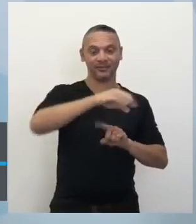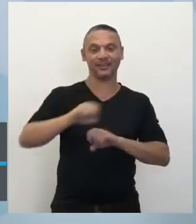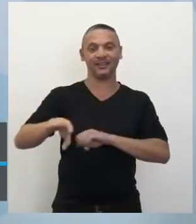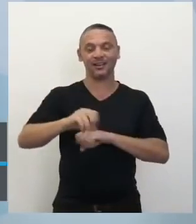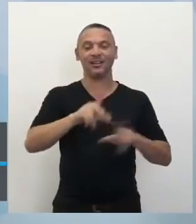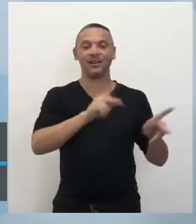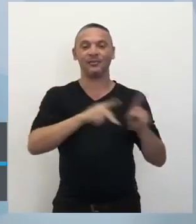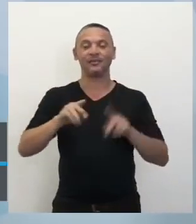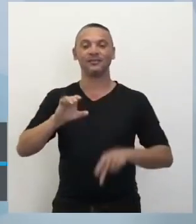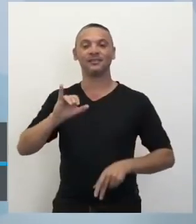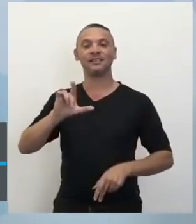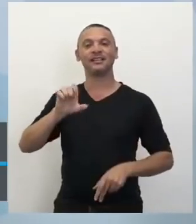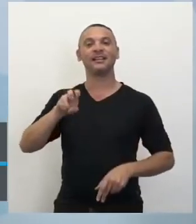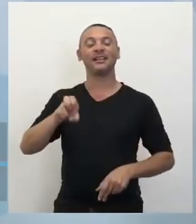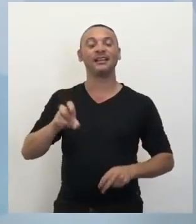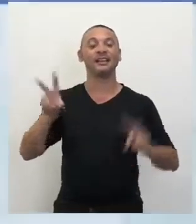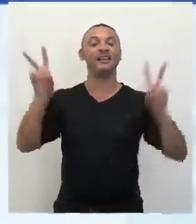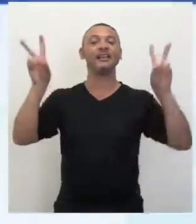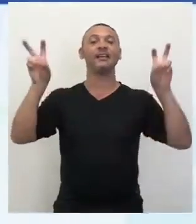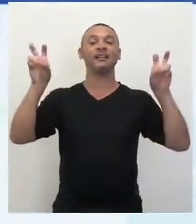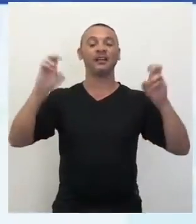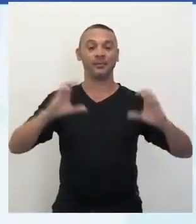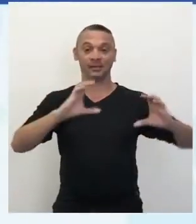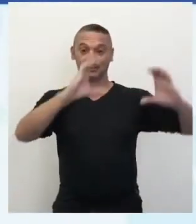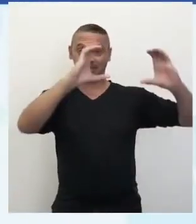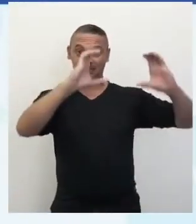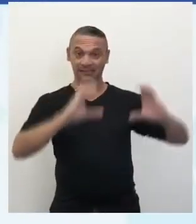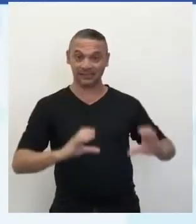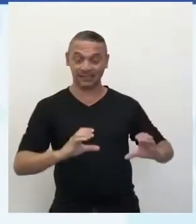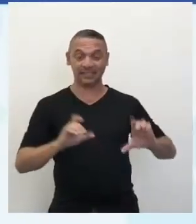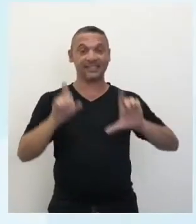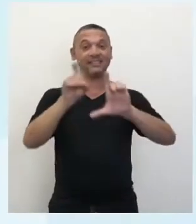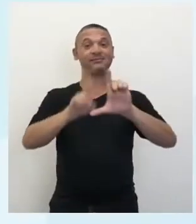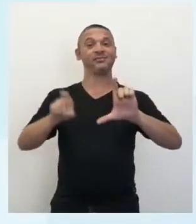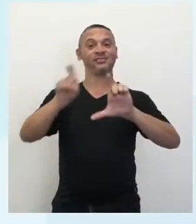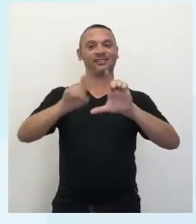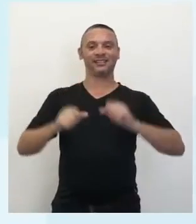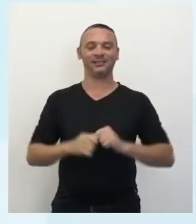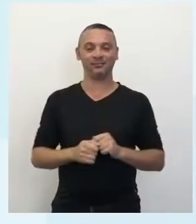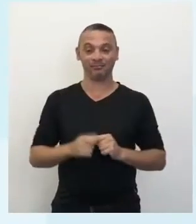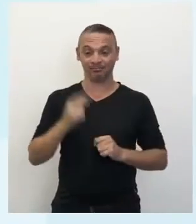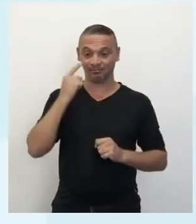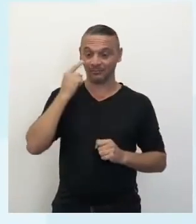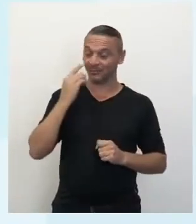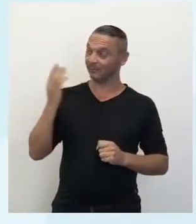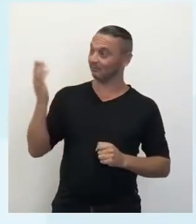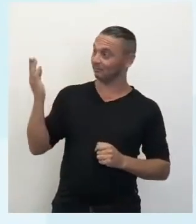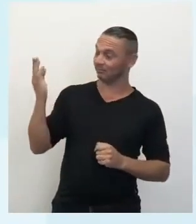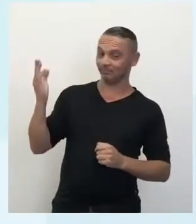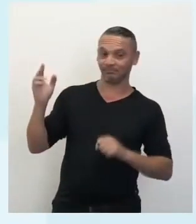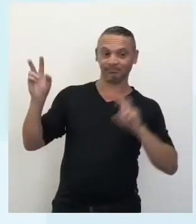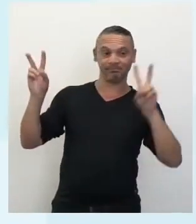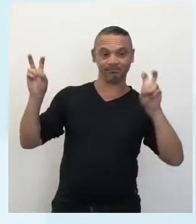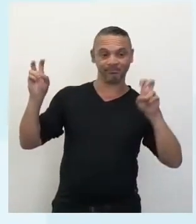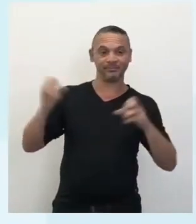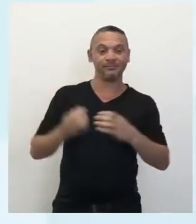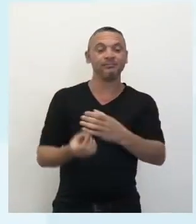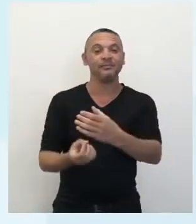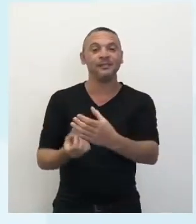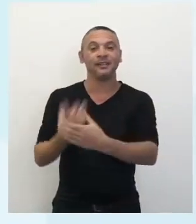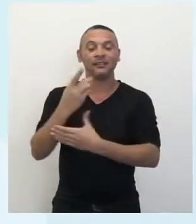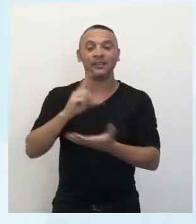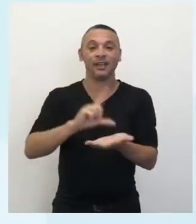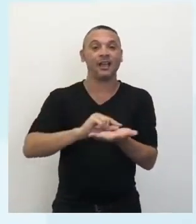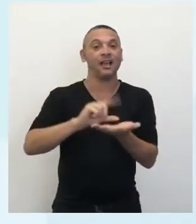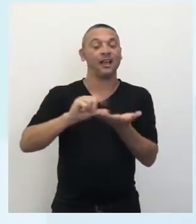e nossa aula de hoje será sobre cidadania digital. Vamos para o tema da aula: produção de artigo